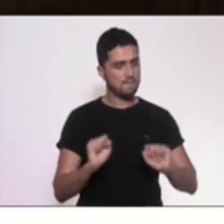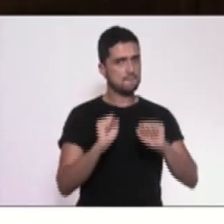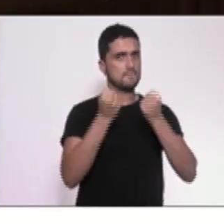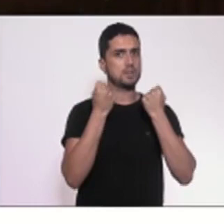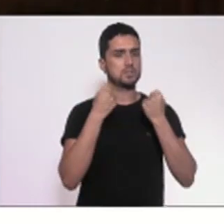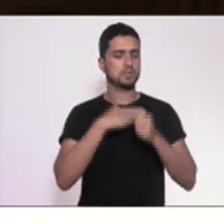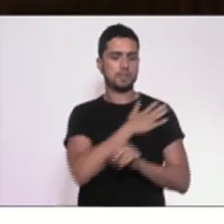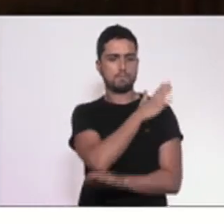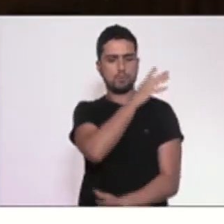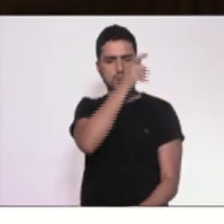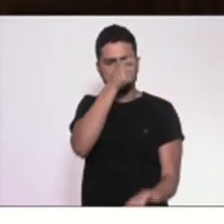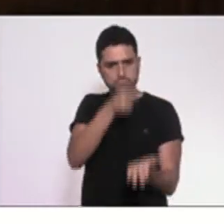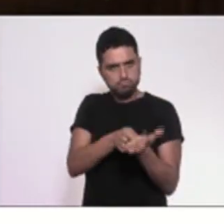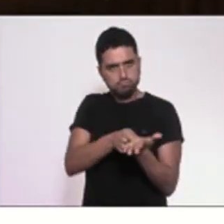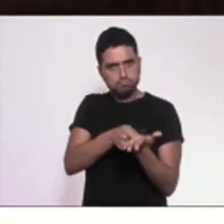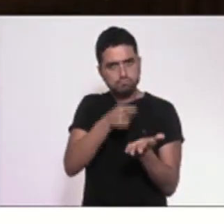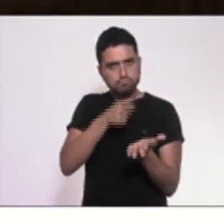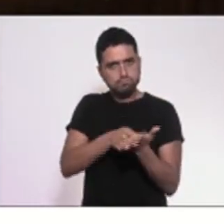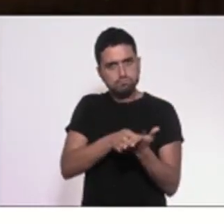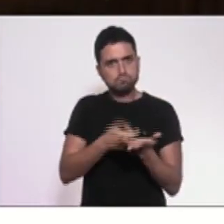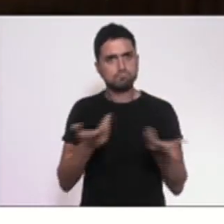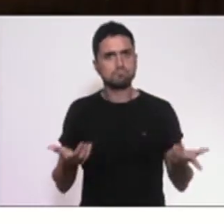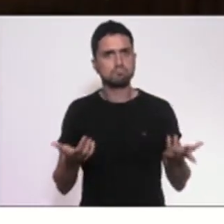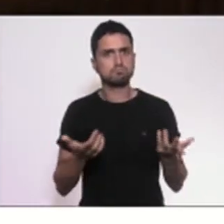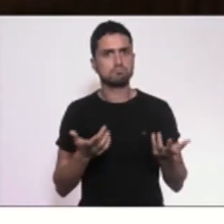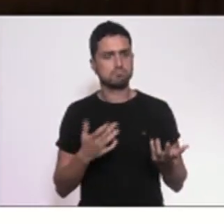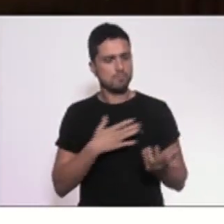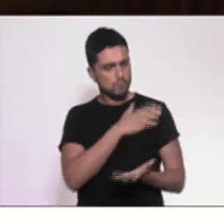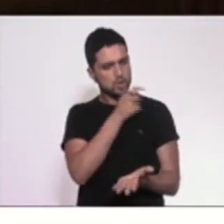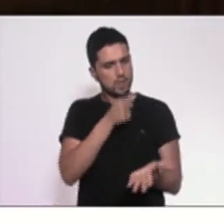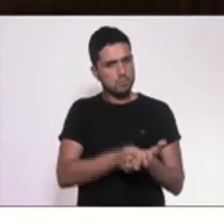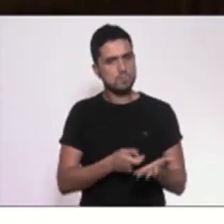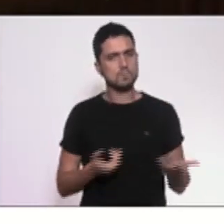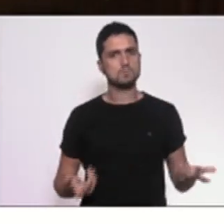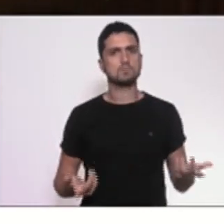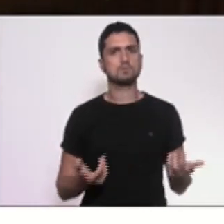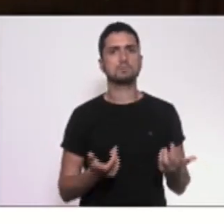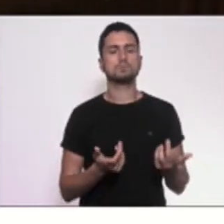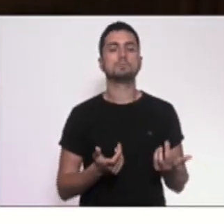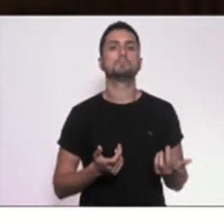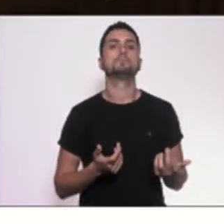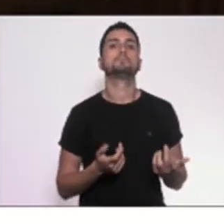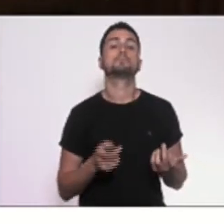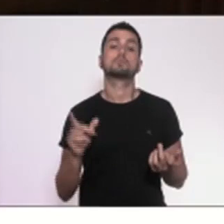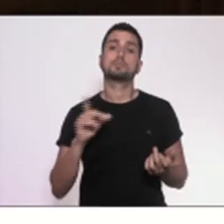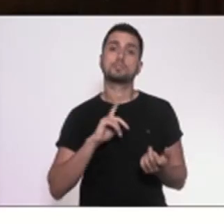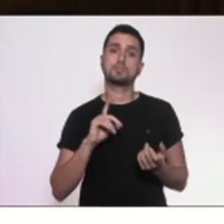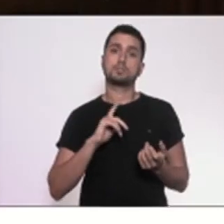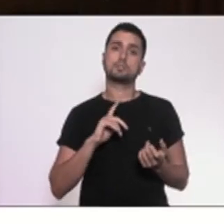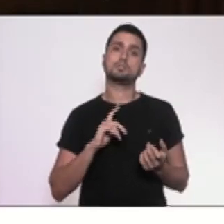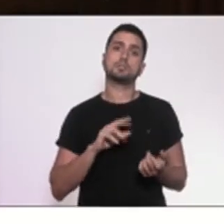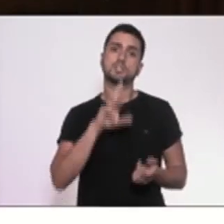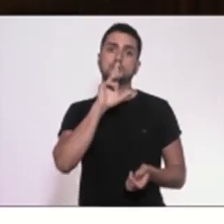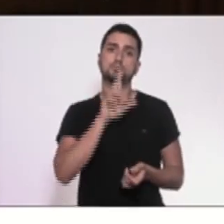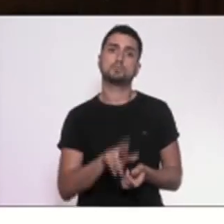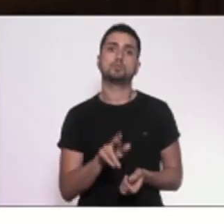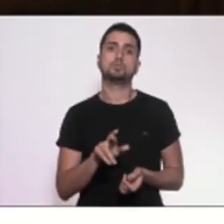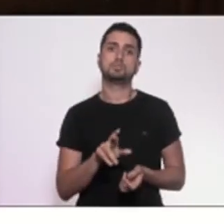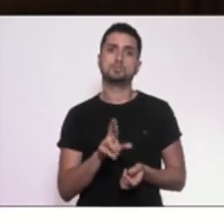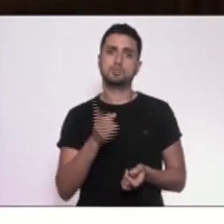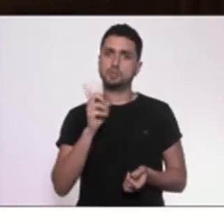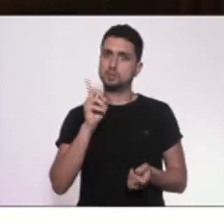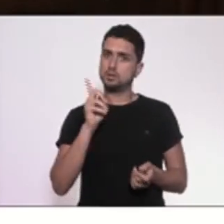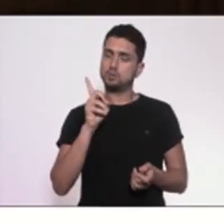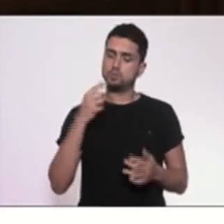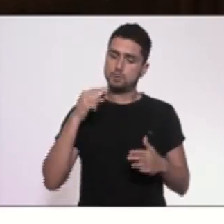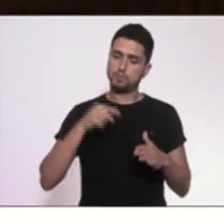nos últimos anos, ela está tendo como resposta não um aprofundamento da democracia, mas um